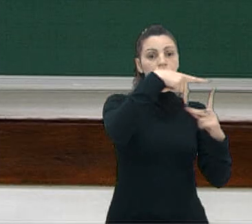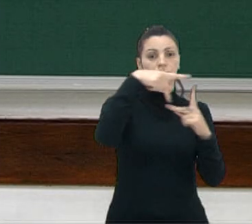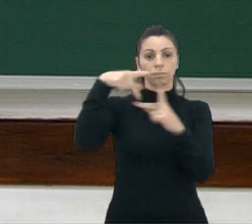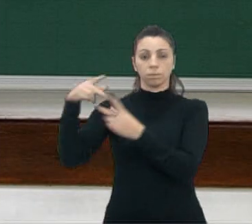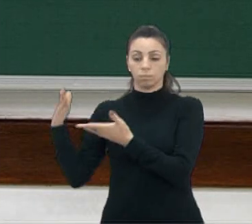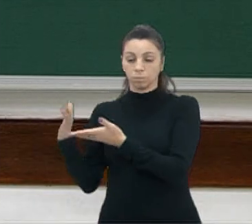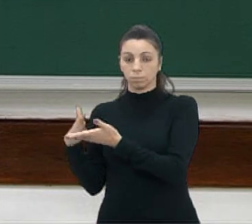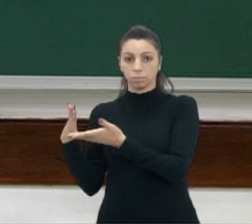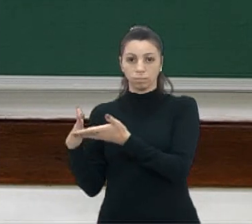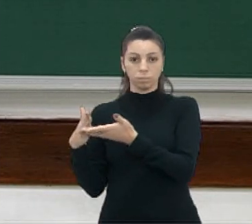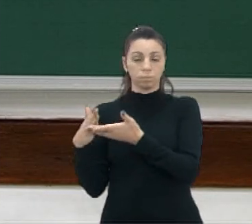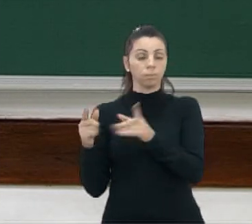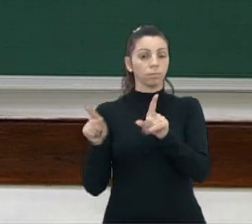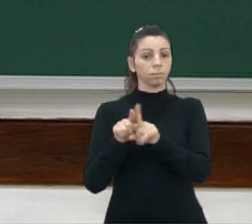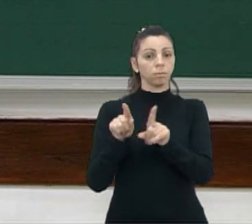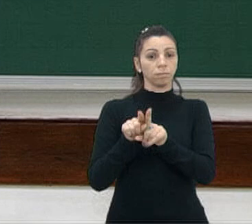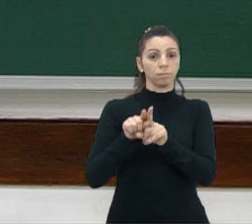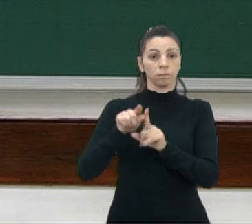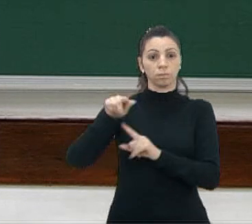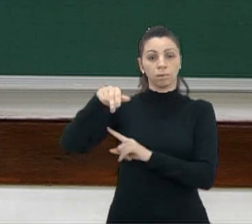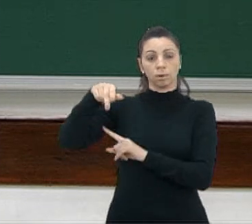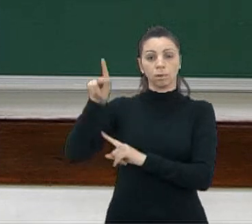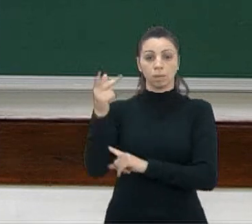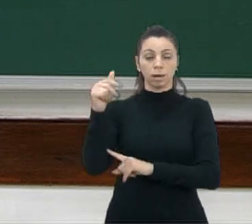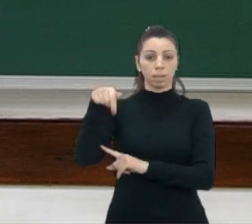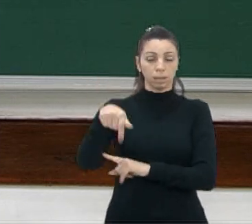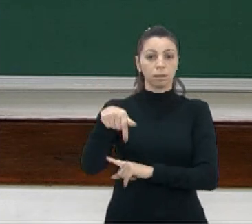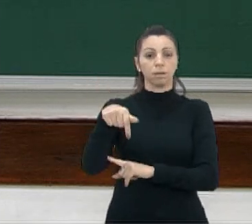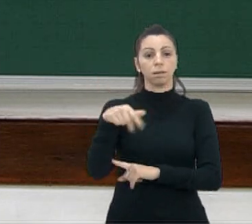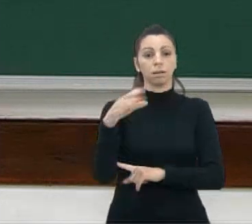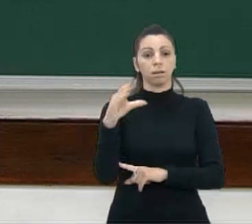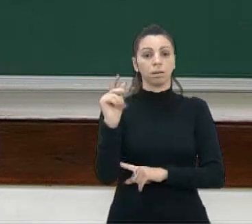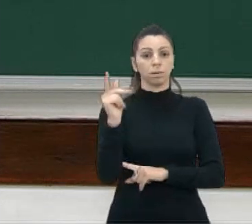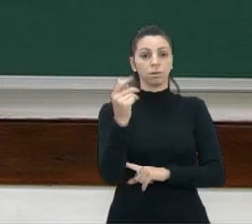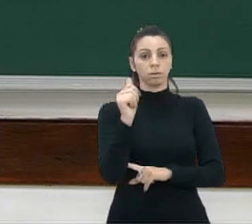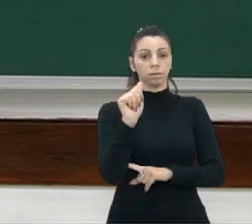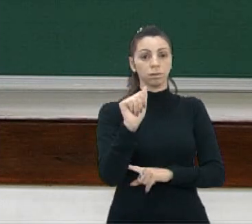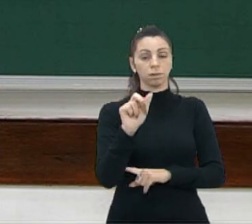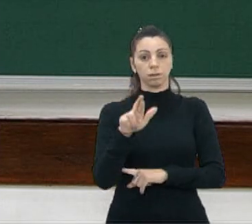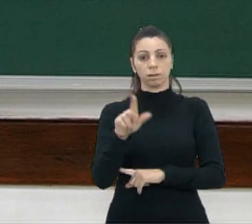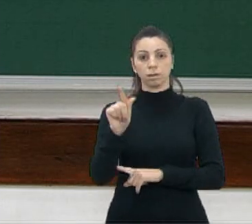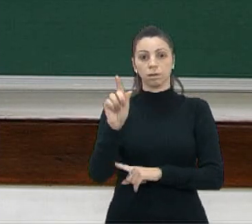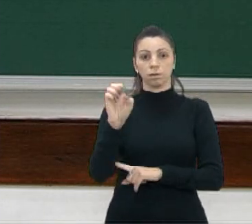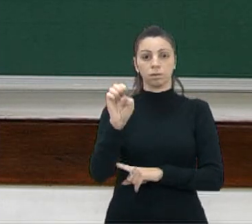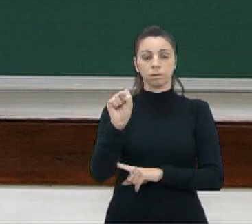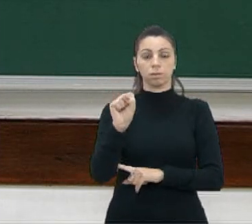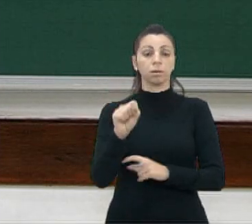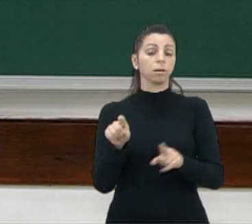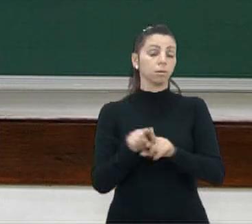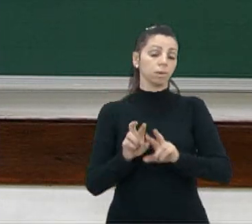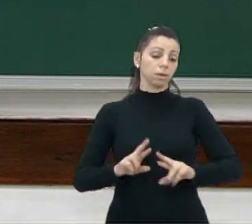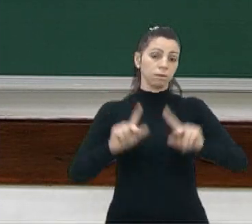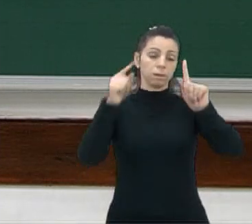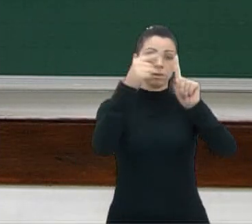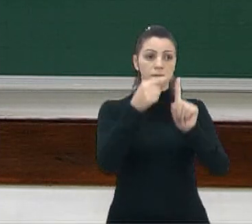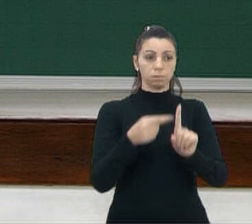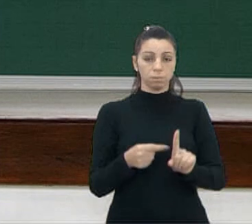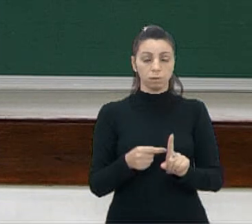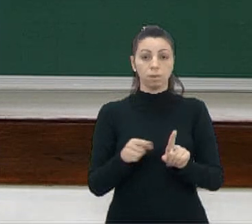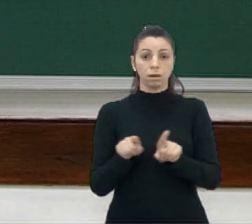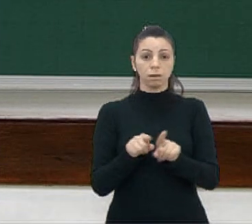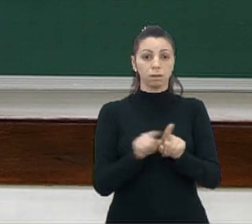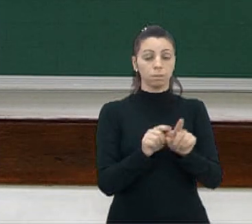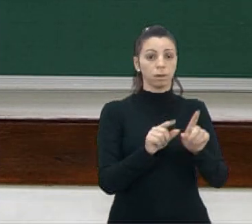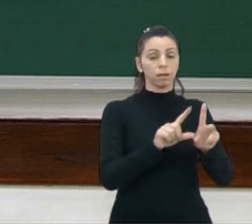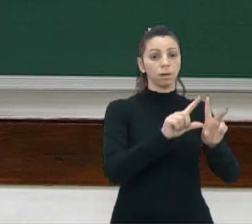a tira e o charge, por exemplo, as características desses tipos e os períodos simples e compostos